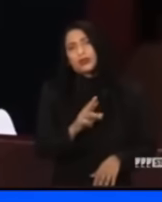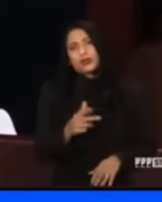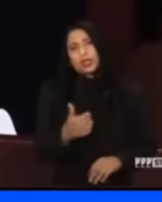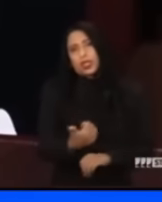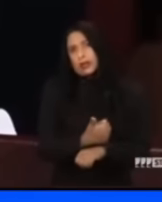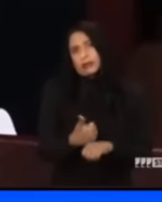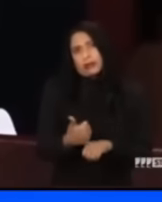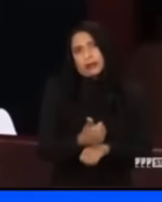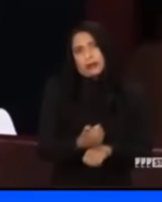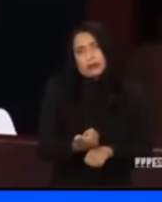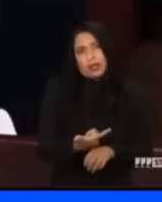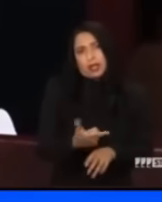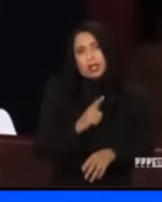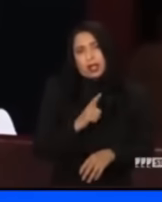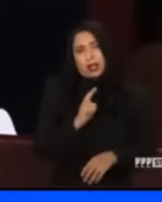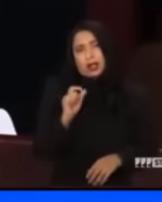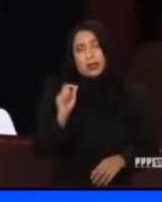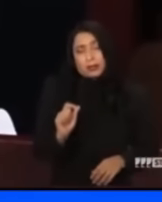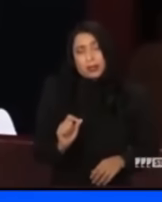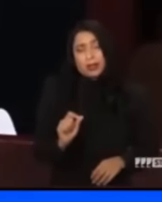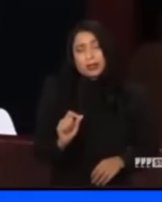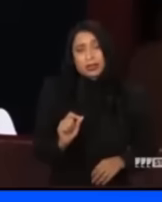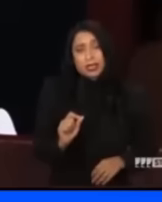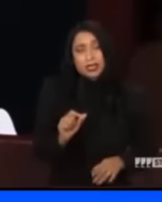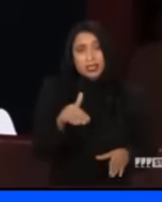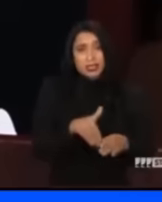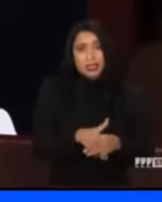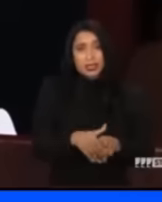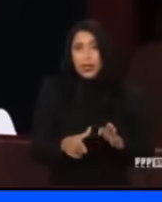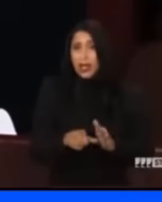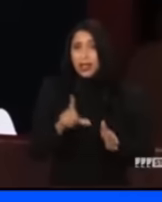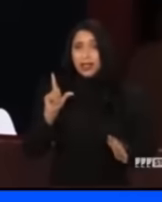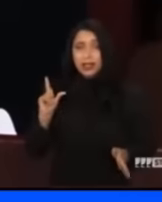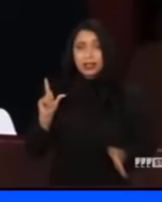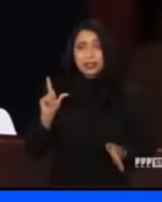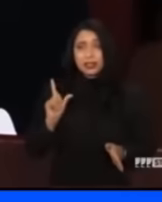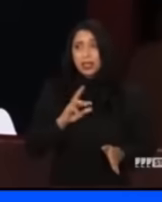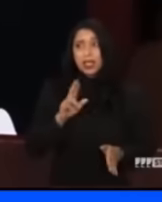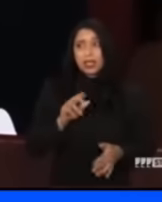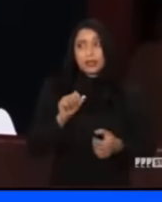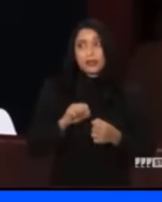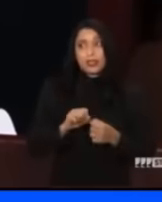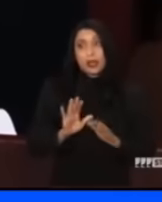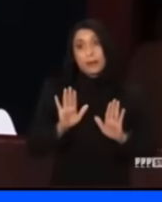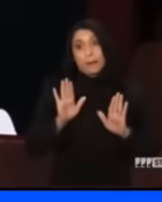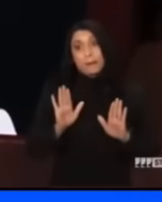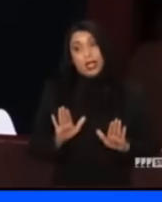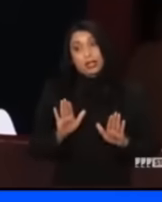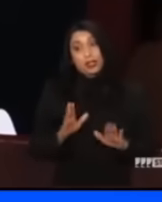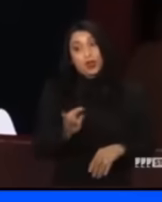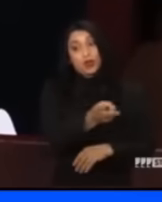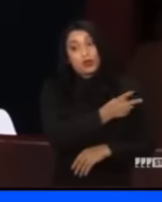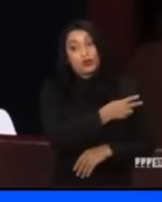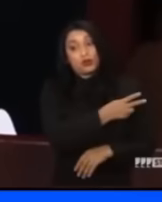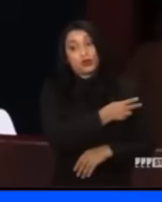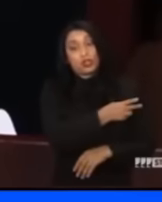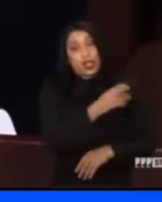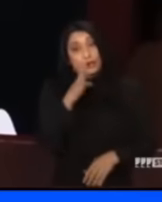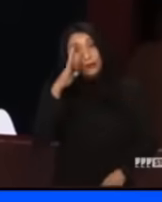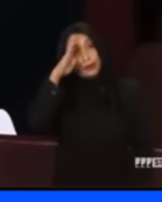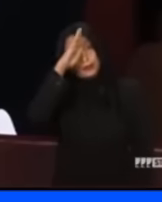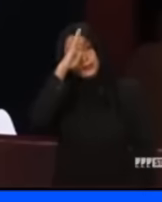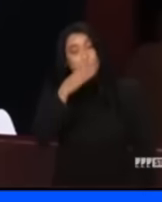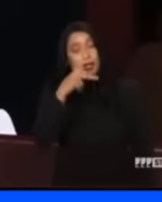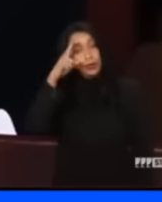expertise nessas eleições, nunca antes fizeram, mas por determinação do líder da organização criminosa, Jair